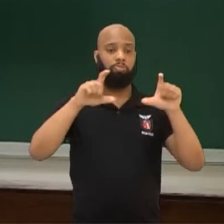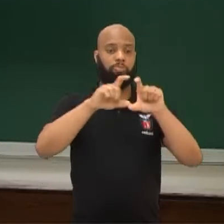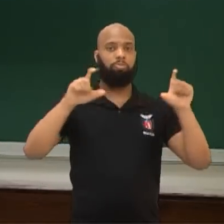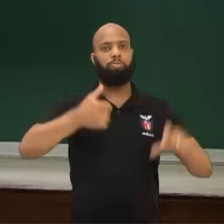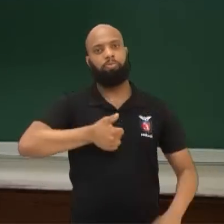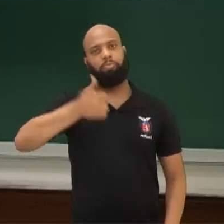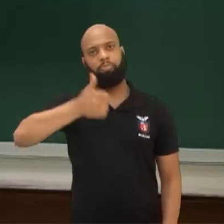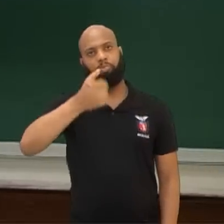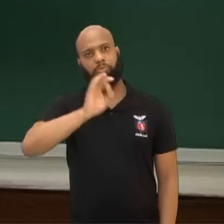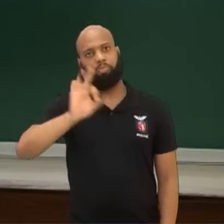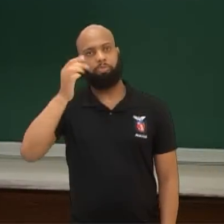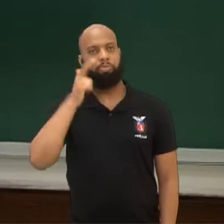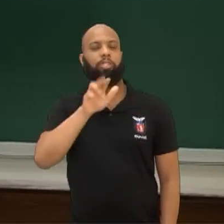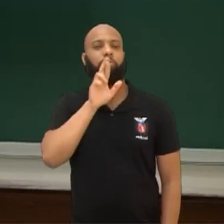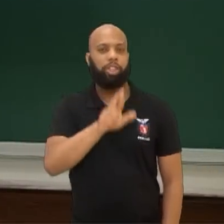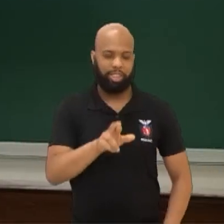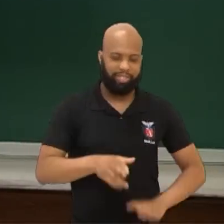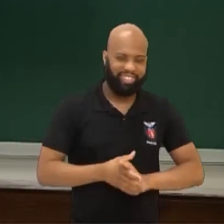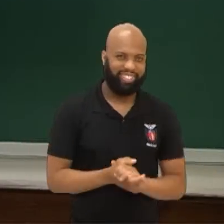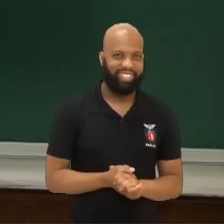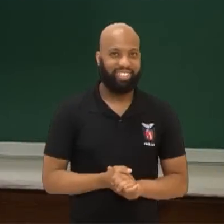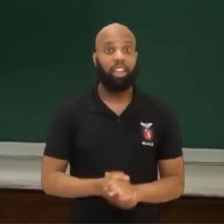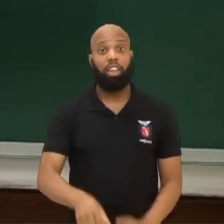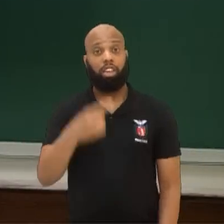simples de primeiro grau. Então vamos lá.